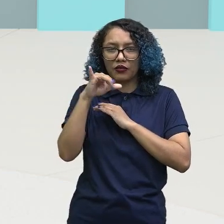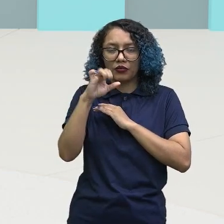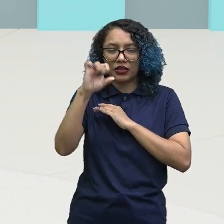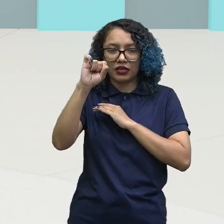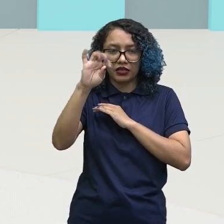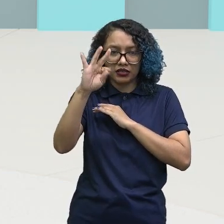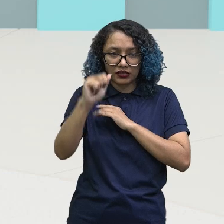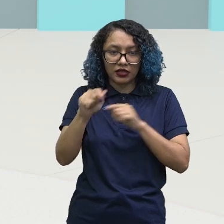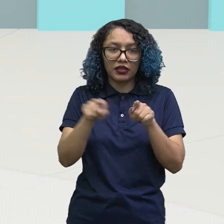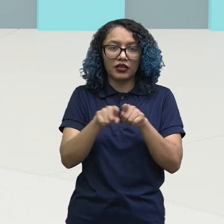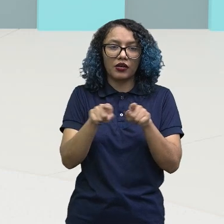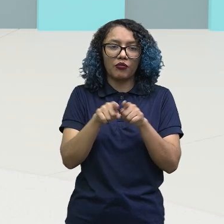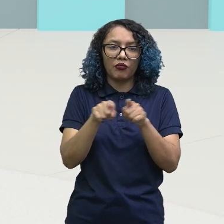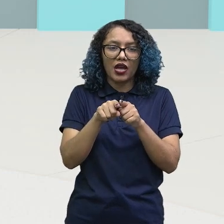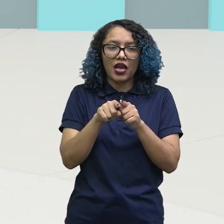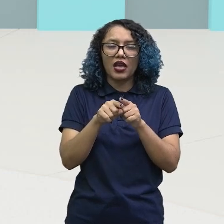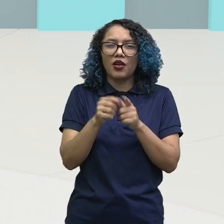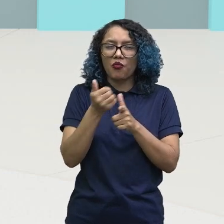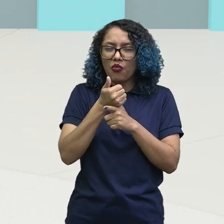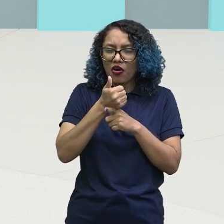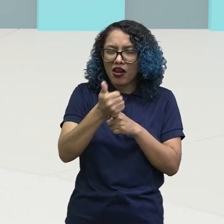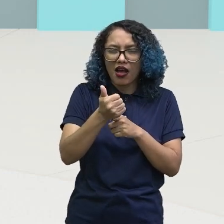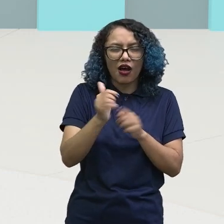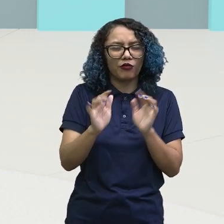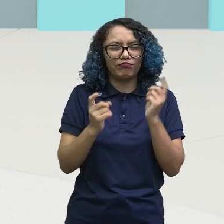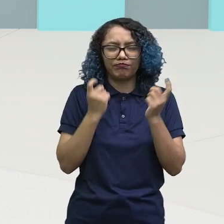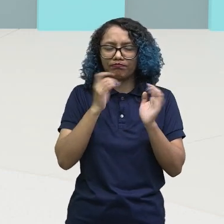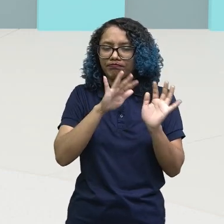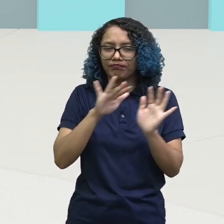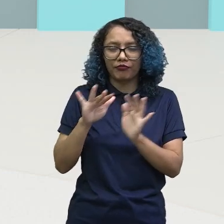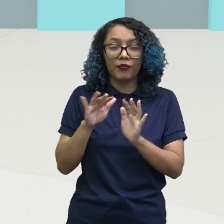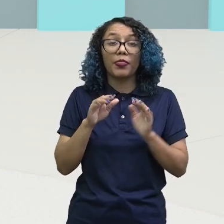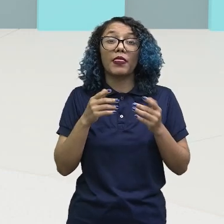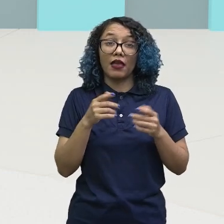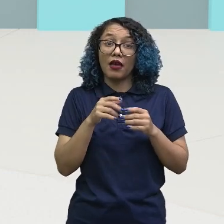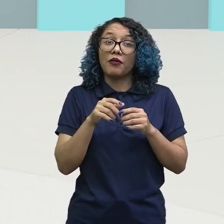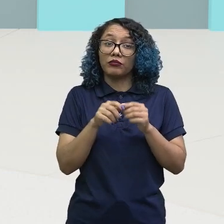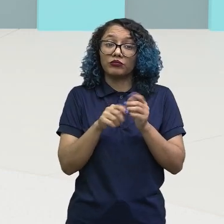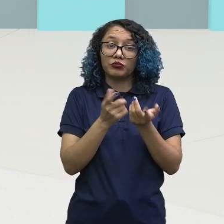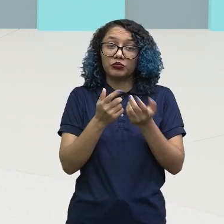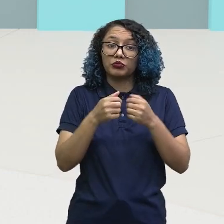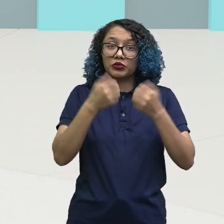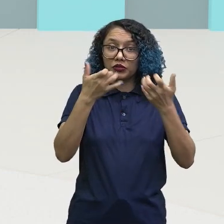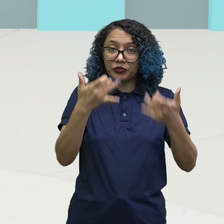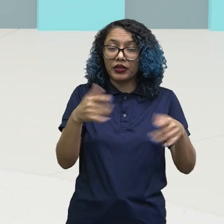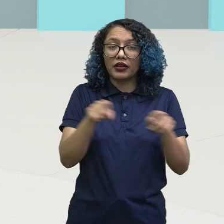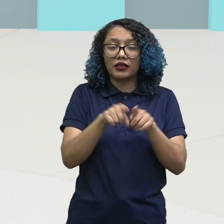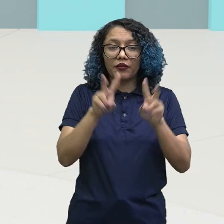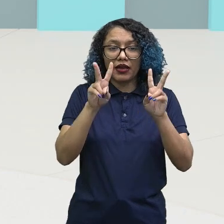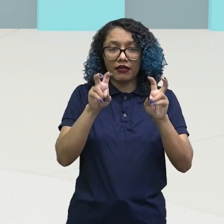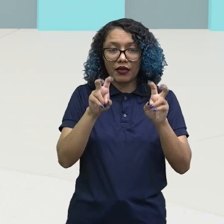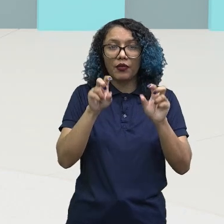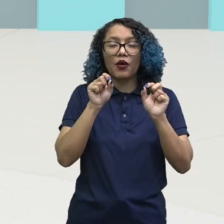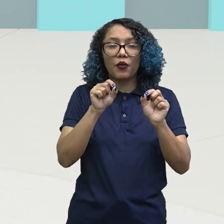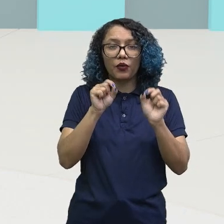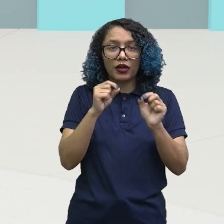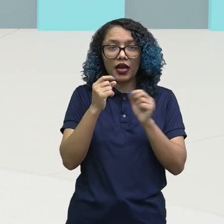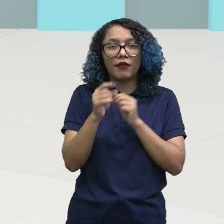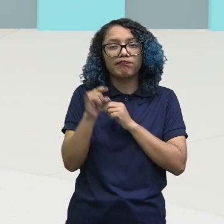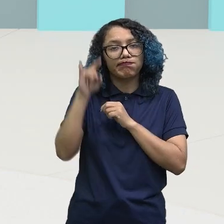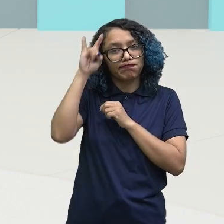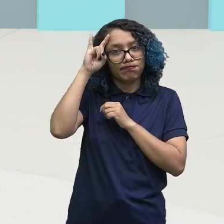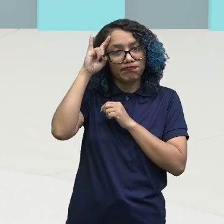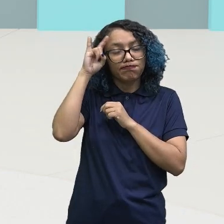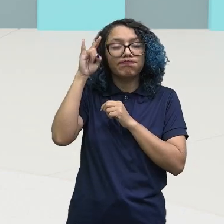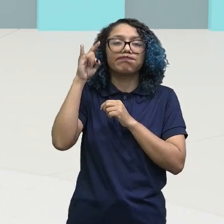tanto que os textos naturalistas vão falar de assuntos como o adultério, né, o relacionamento extraconjugal. Então, essa despreocupação